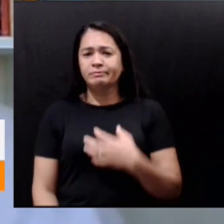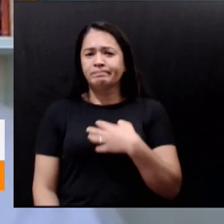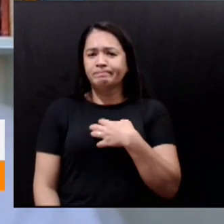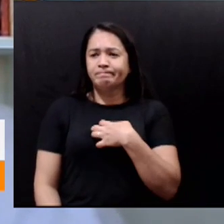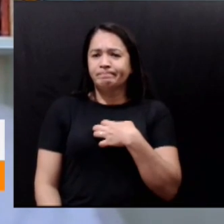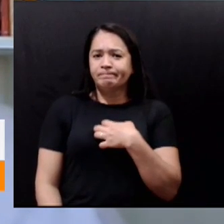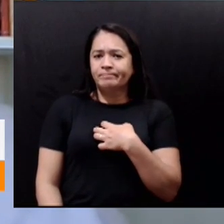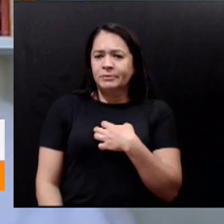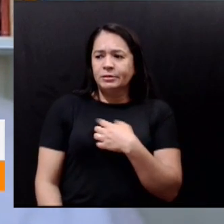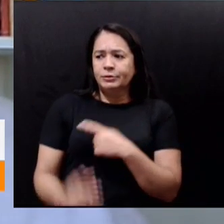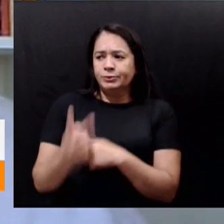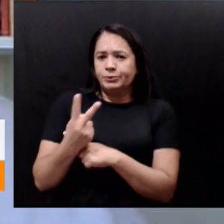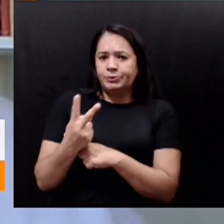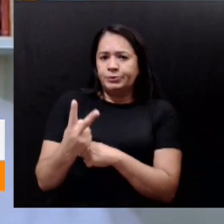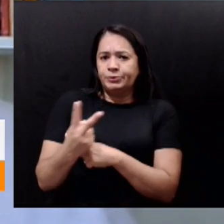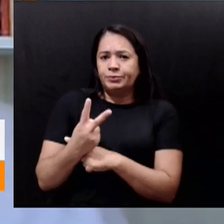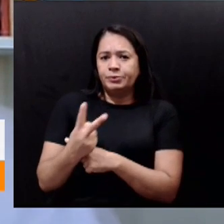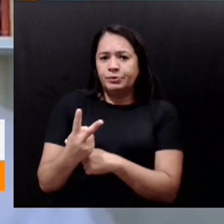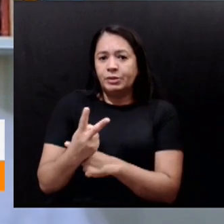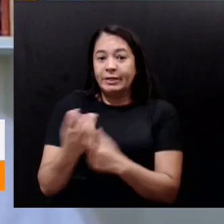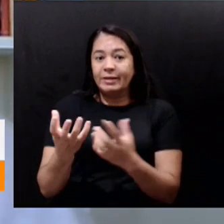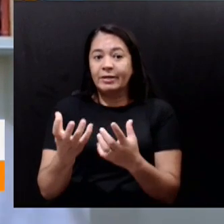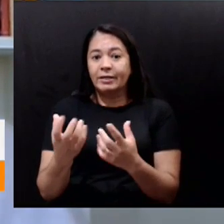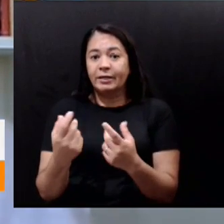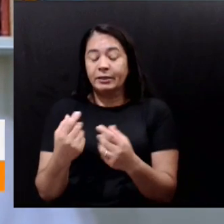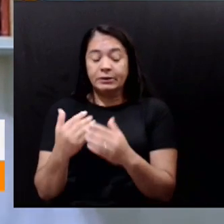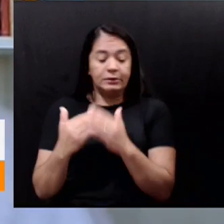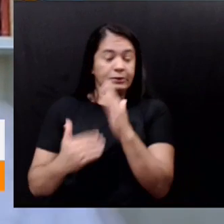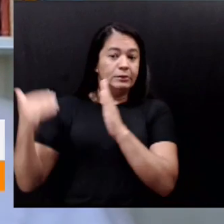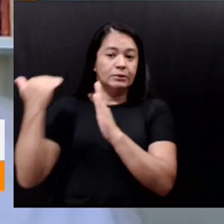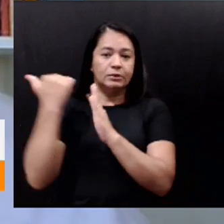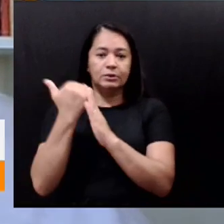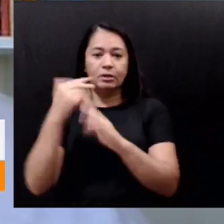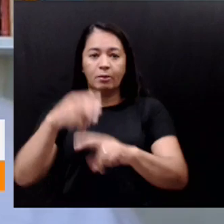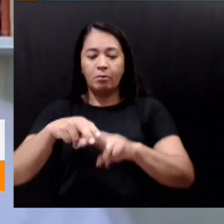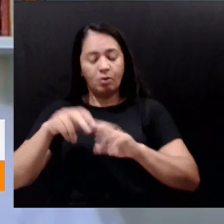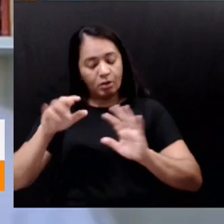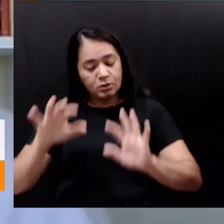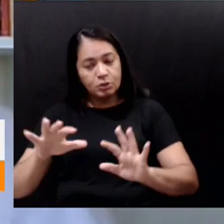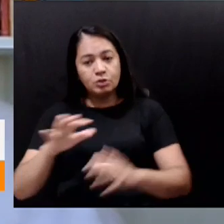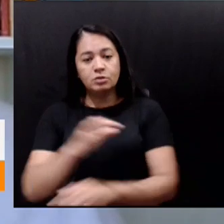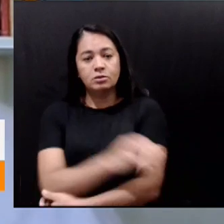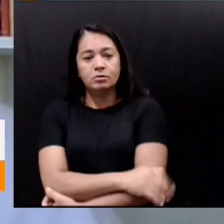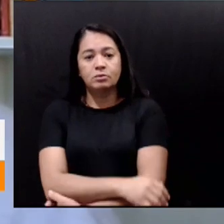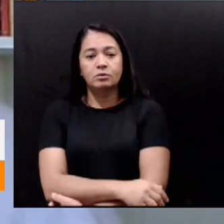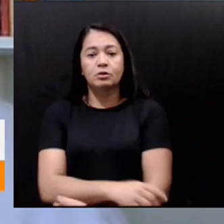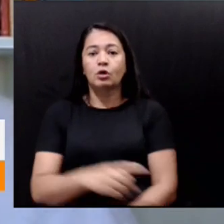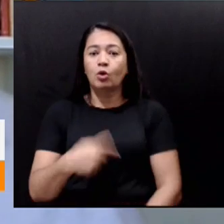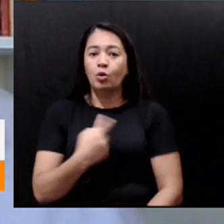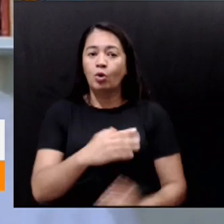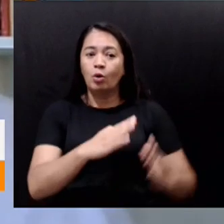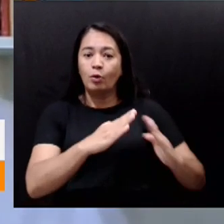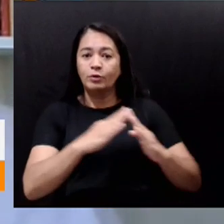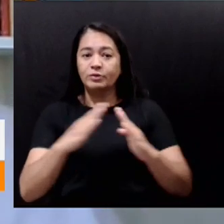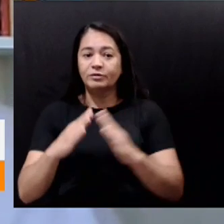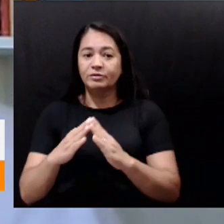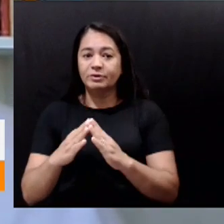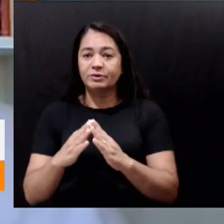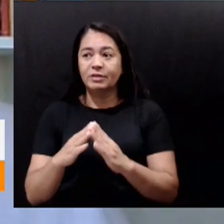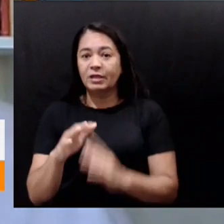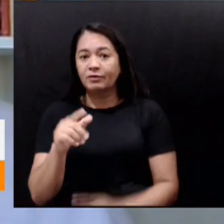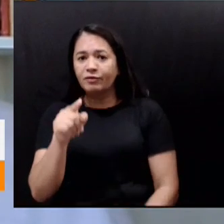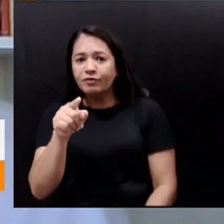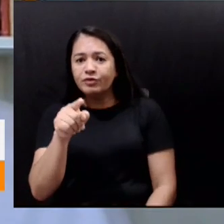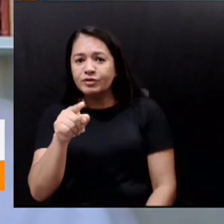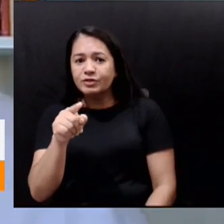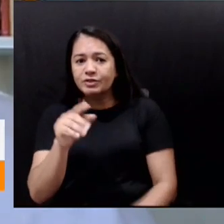muito grande, ele se exacerba por conta disso. Então, o nosso vizinho passa assim que, para que você crie uma